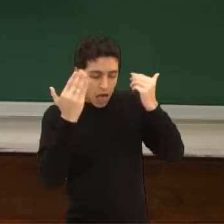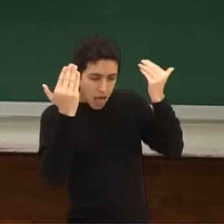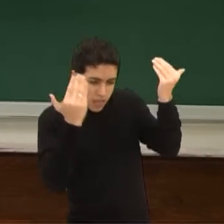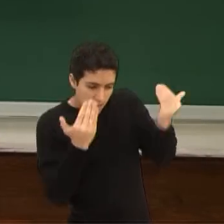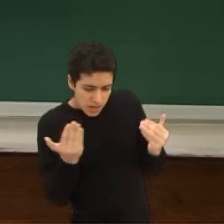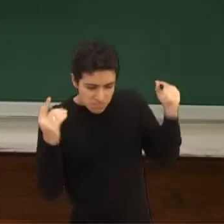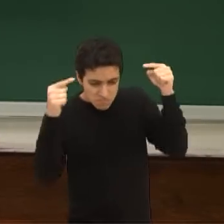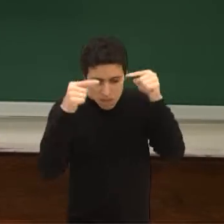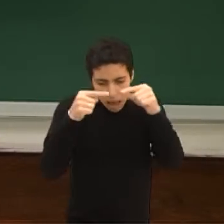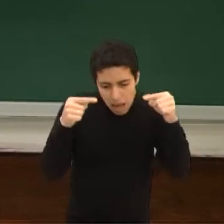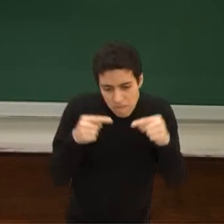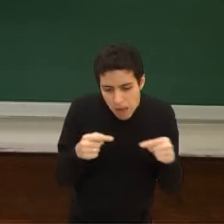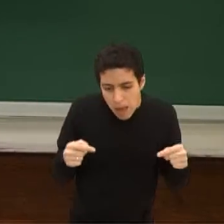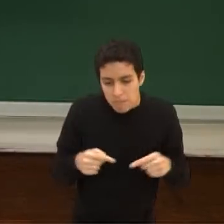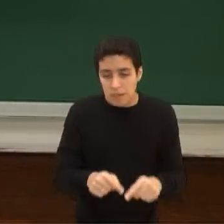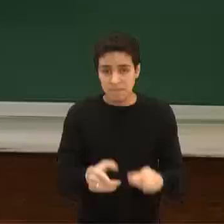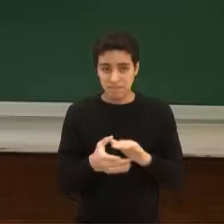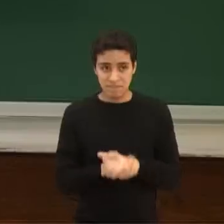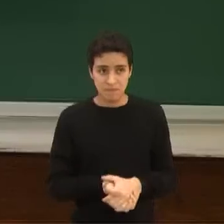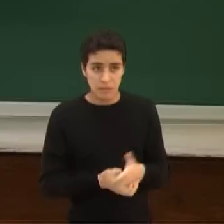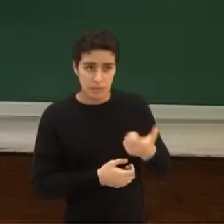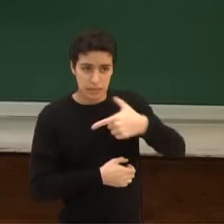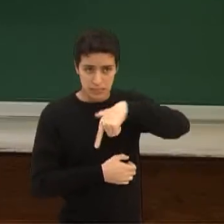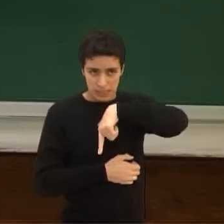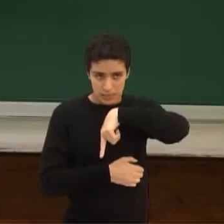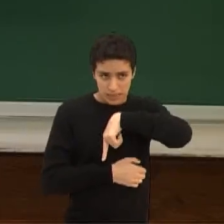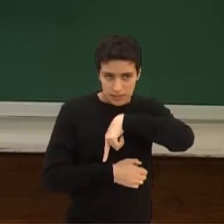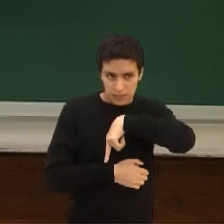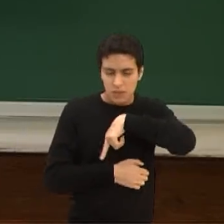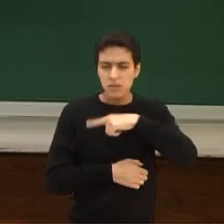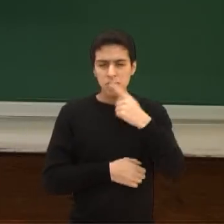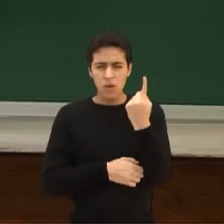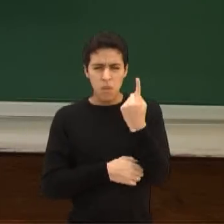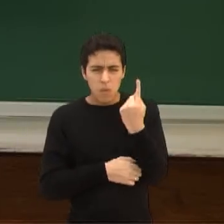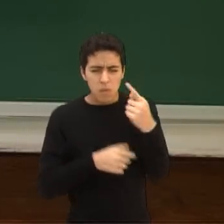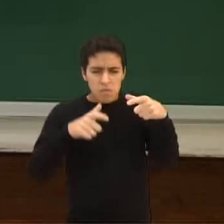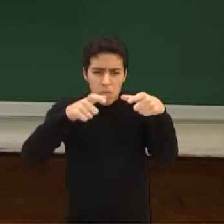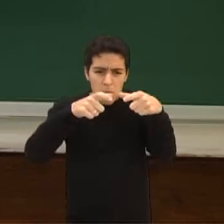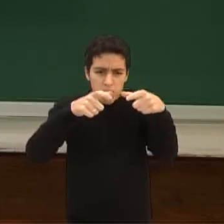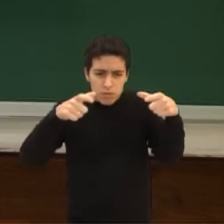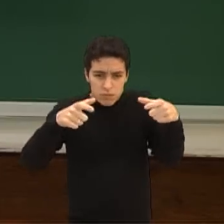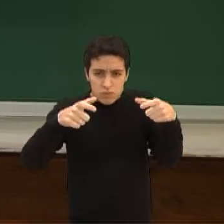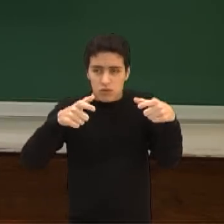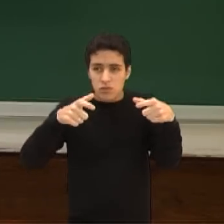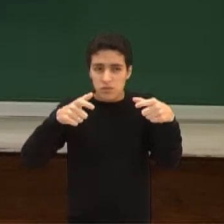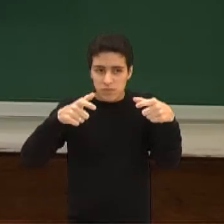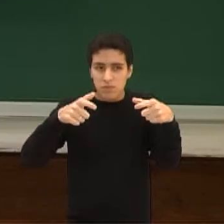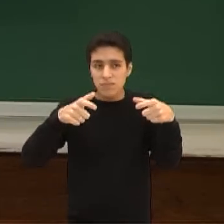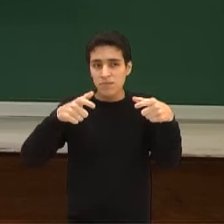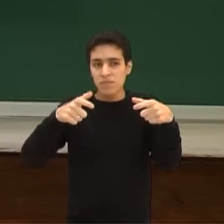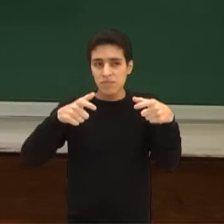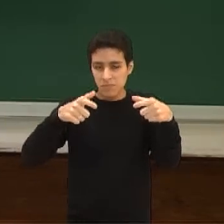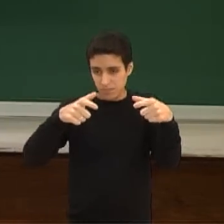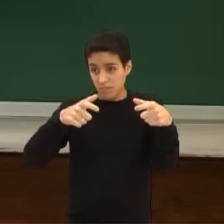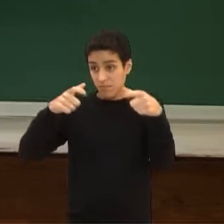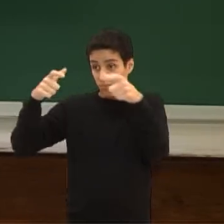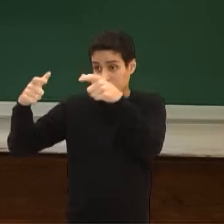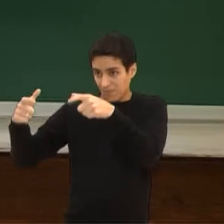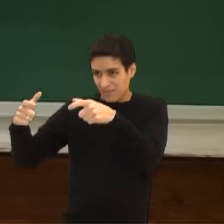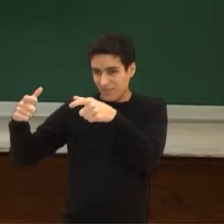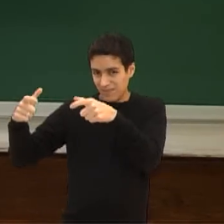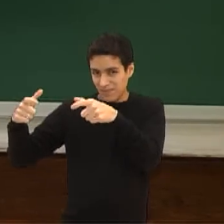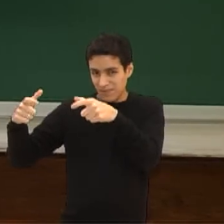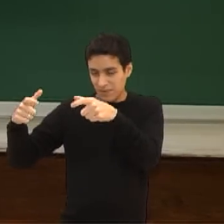tá bom? Então, olha aqui, nós temos um retângulo menor, que é a base menor, essa daqui,